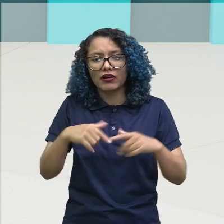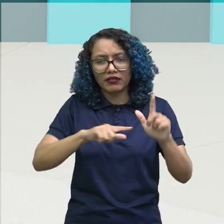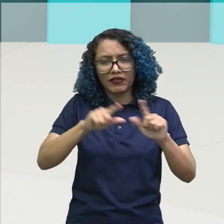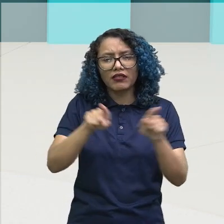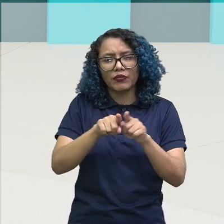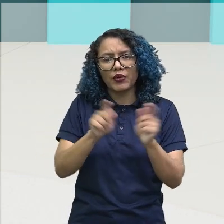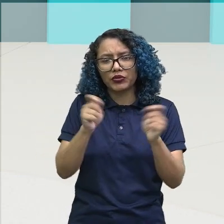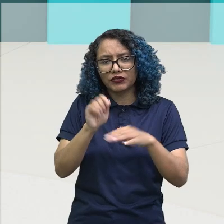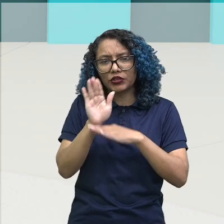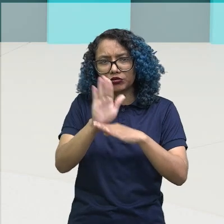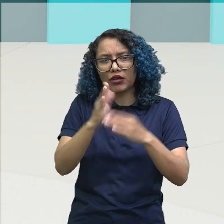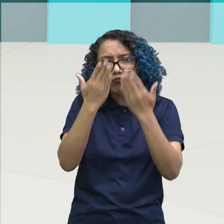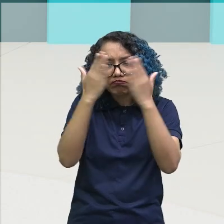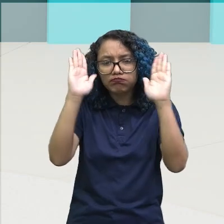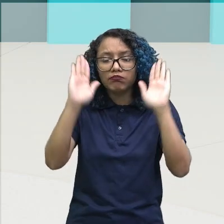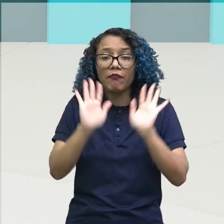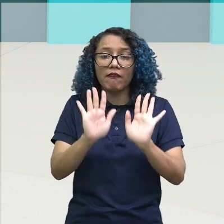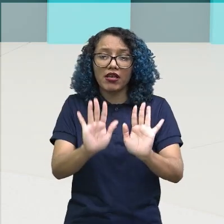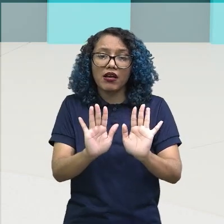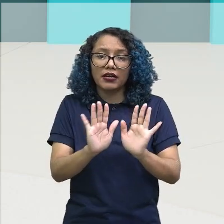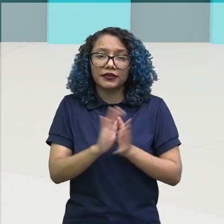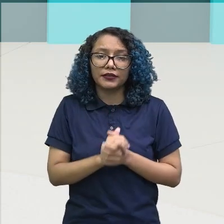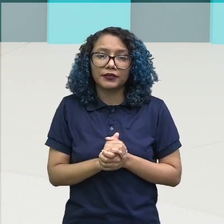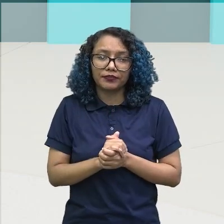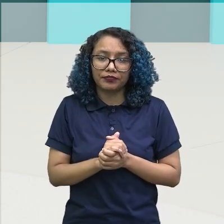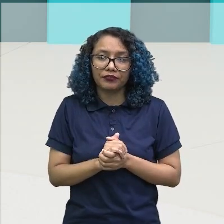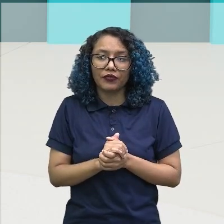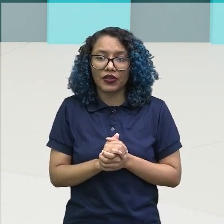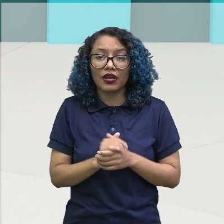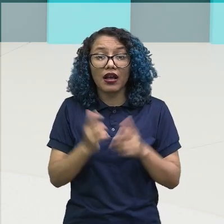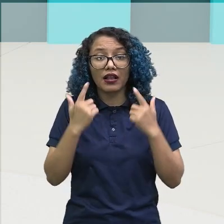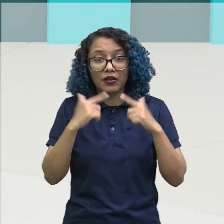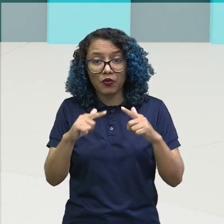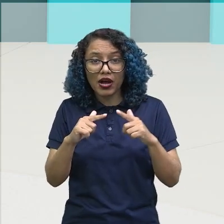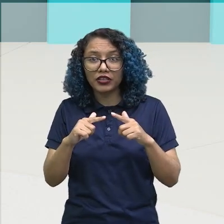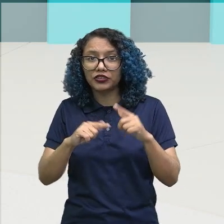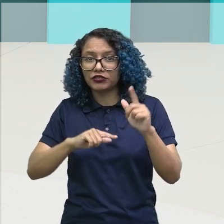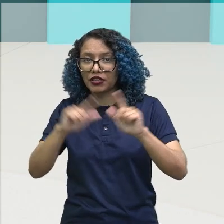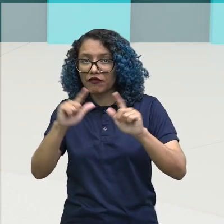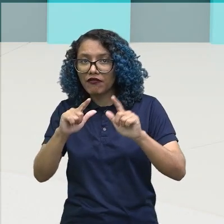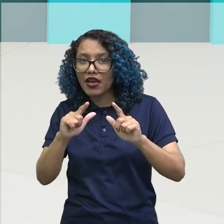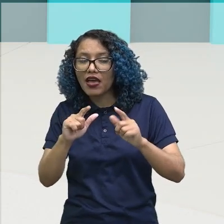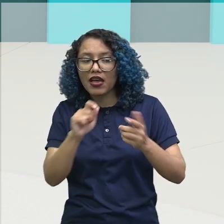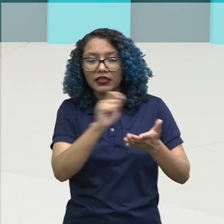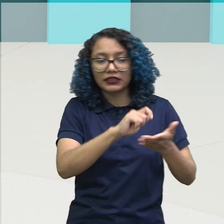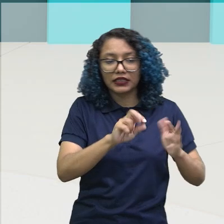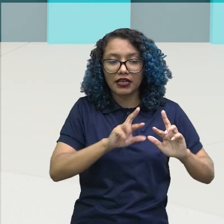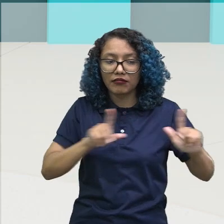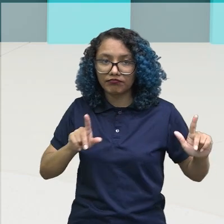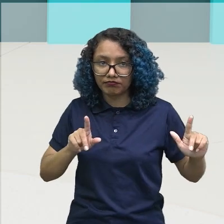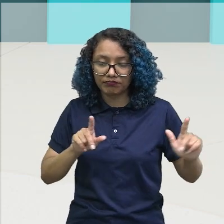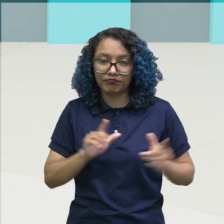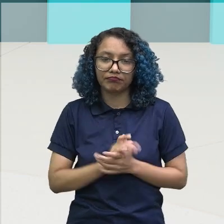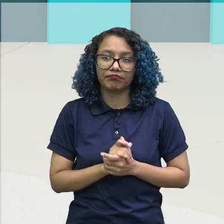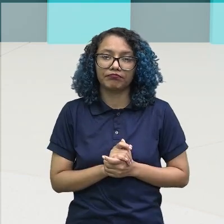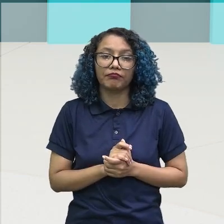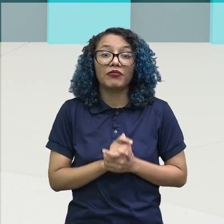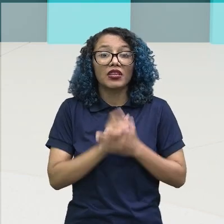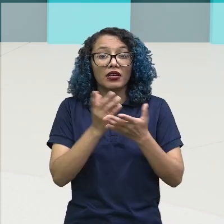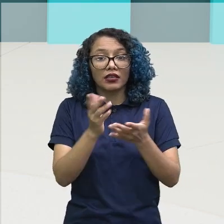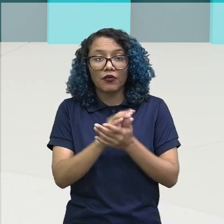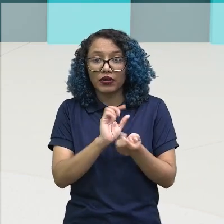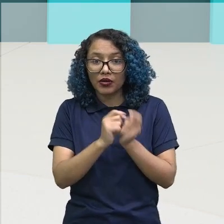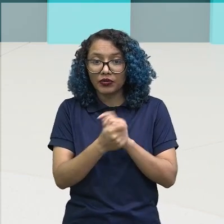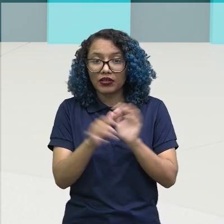a ampliar horizontes, mas possui uma linguagem diferente da escrita. Parafraseando